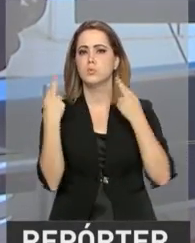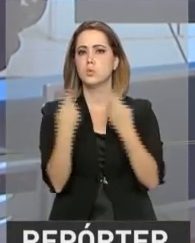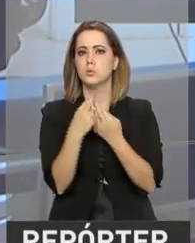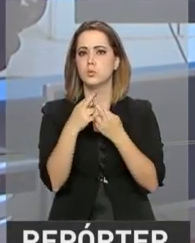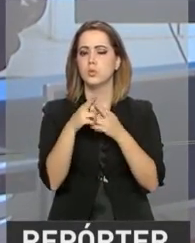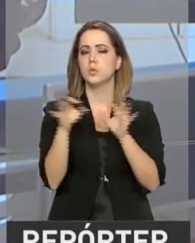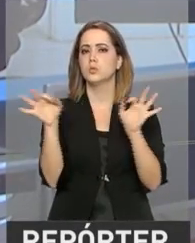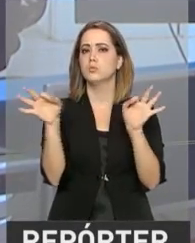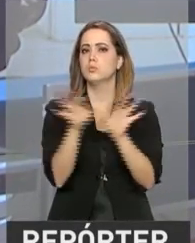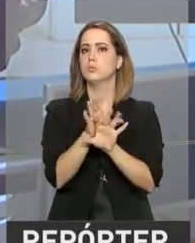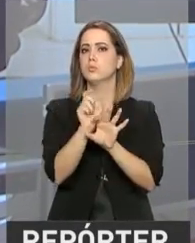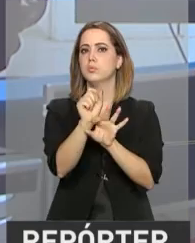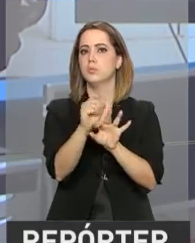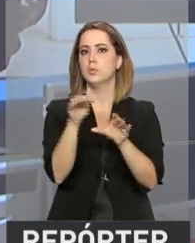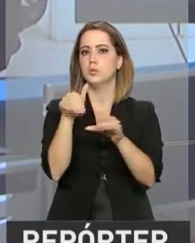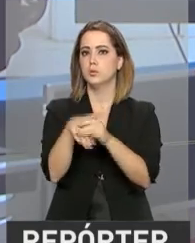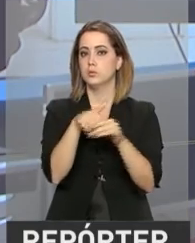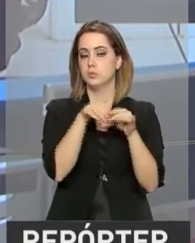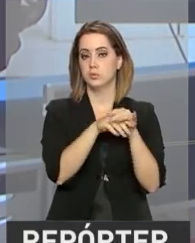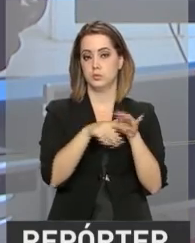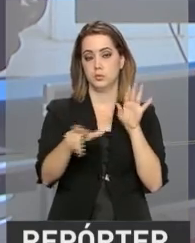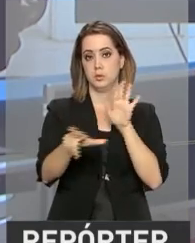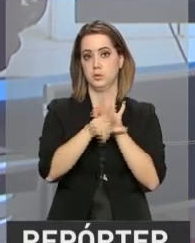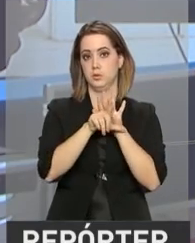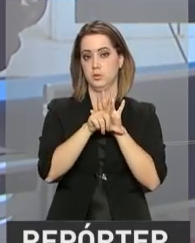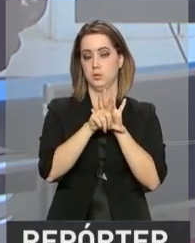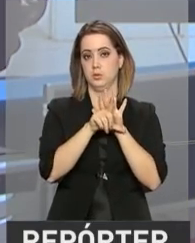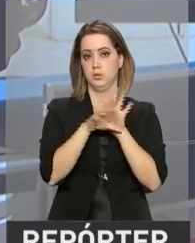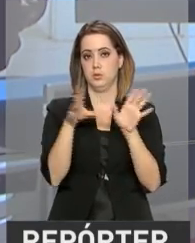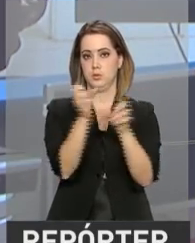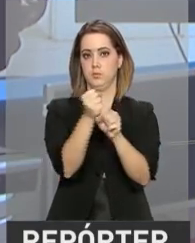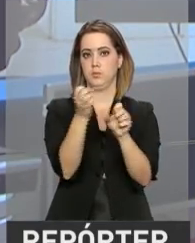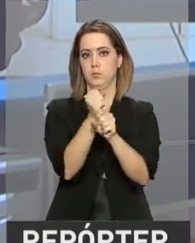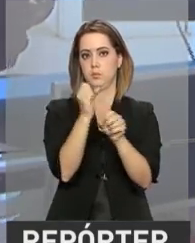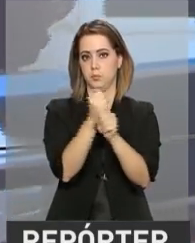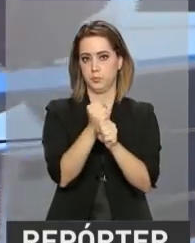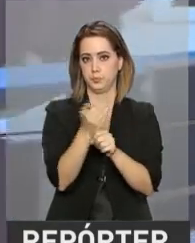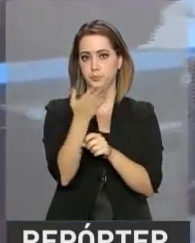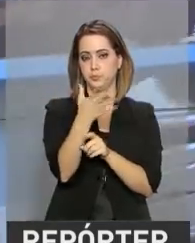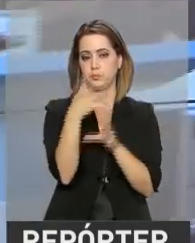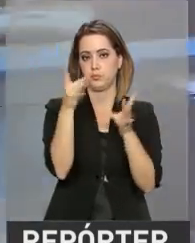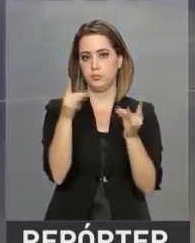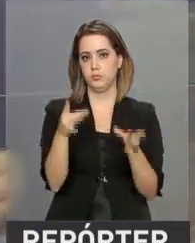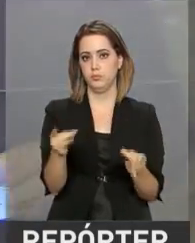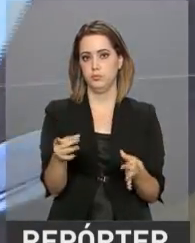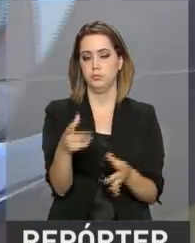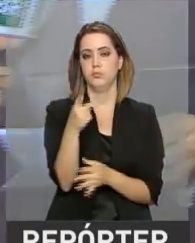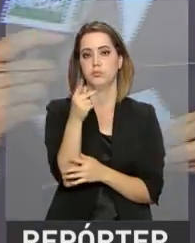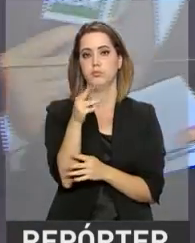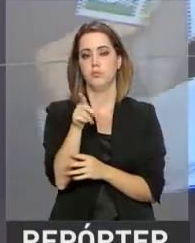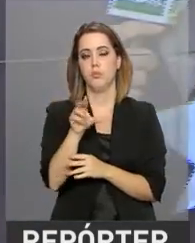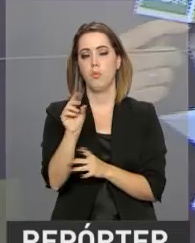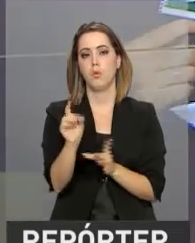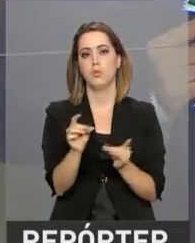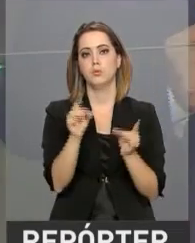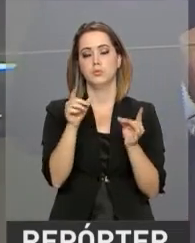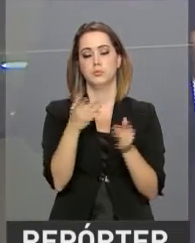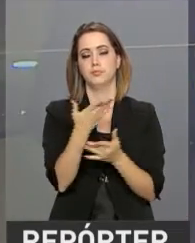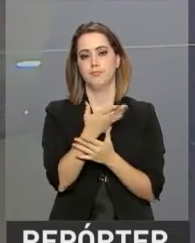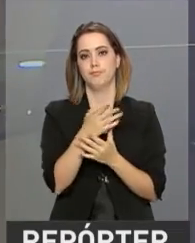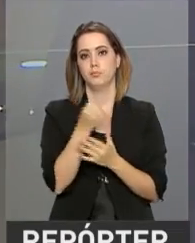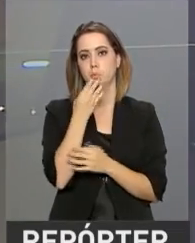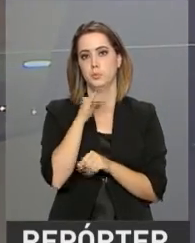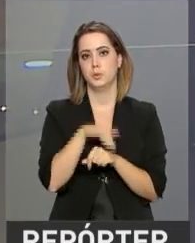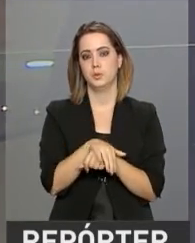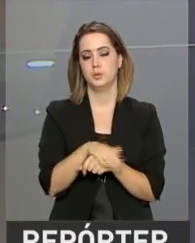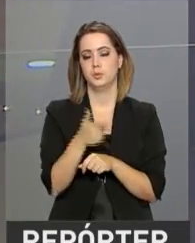finalizar a votação da lei de diretrizes orçamentárias vamos saber os detalhes com o repórter paulo la sálvia paulo